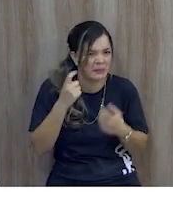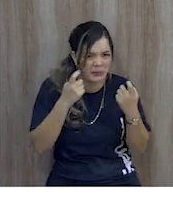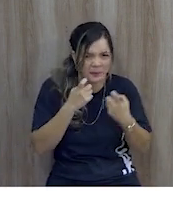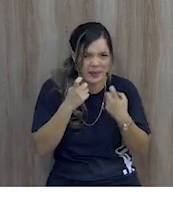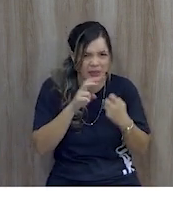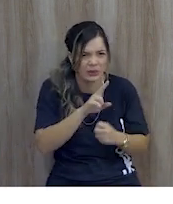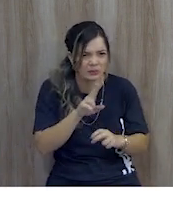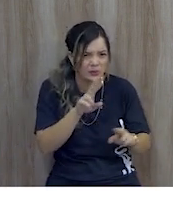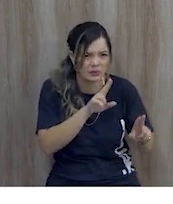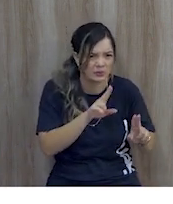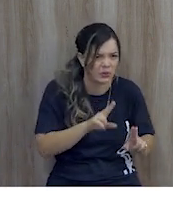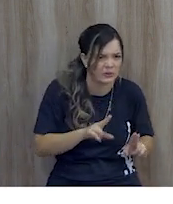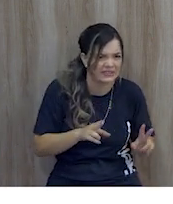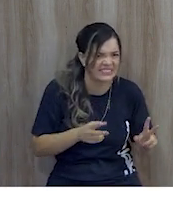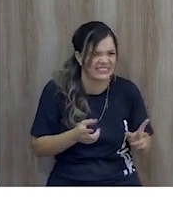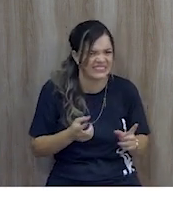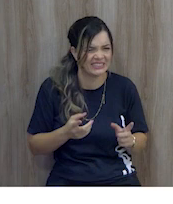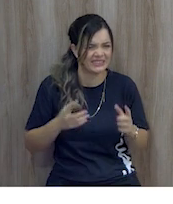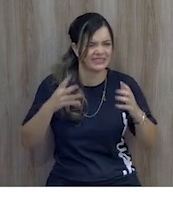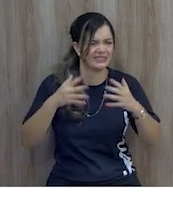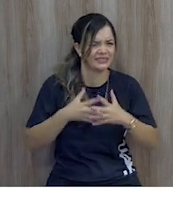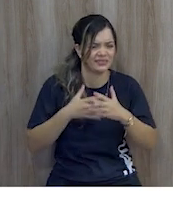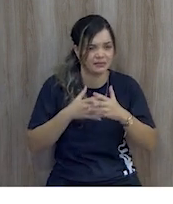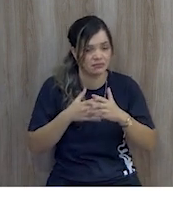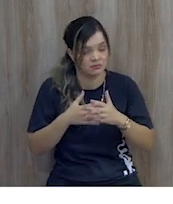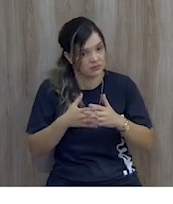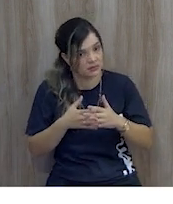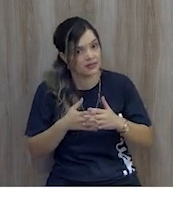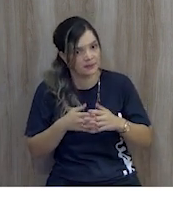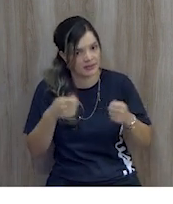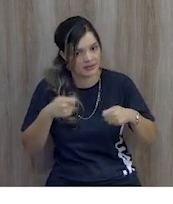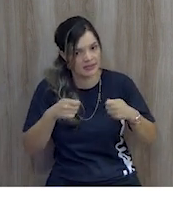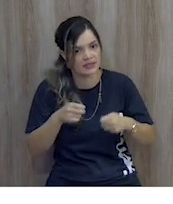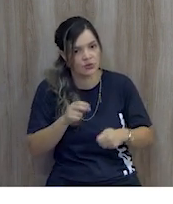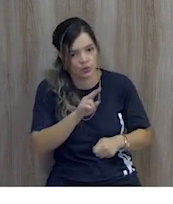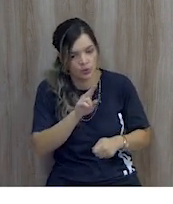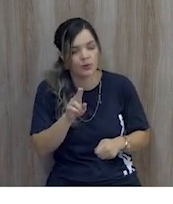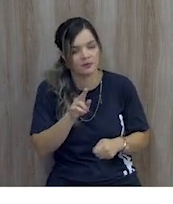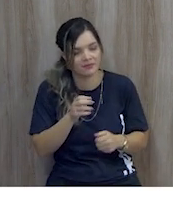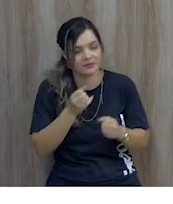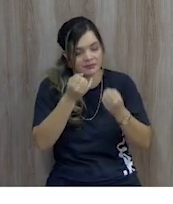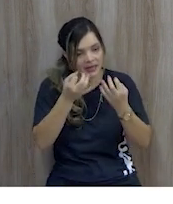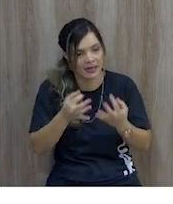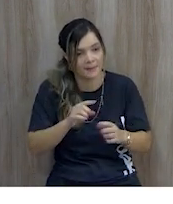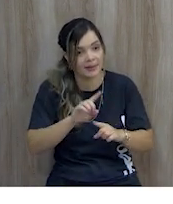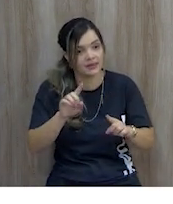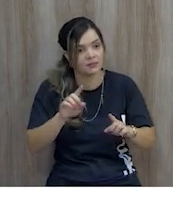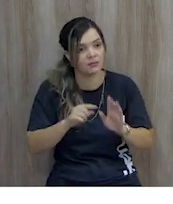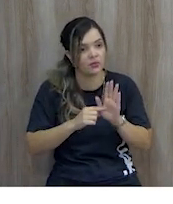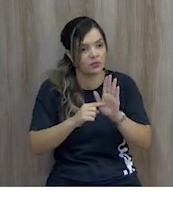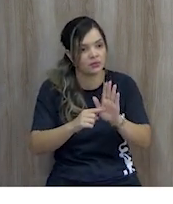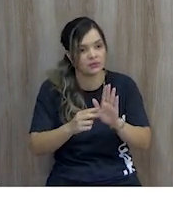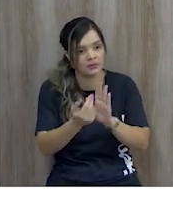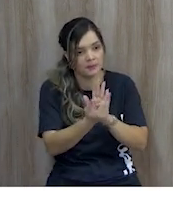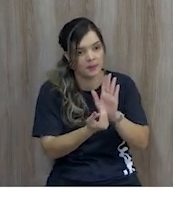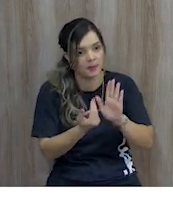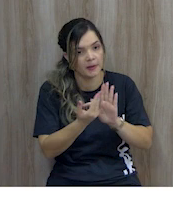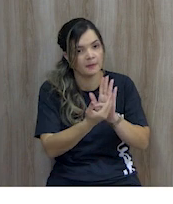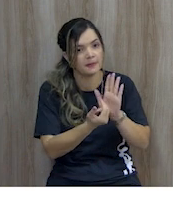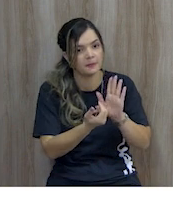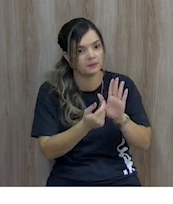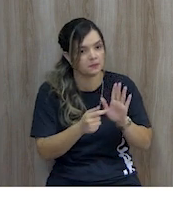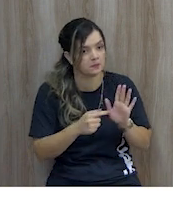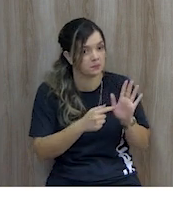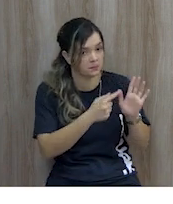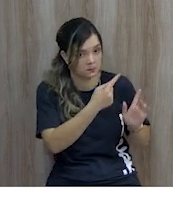cada técnica para vocês, mas eu preciso falar mais ou menos quais foram os autores preconizaram, tá? Vamos começar com uma